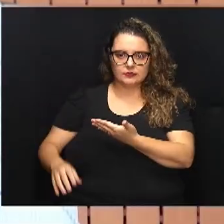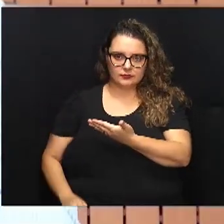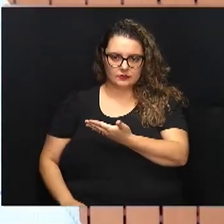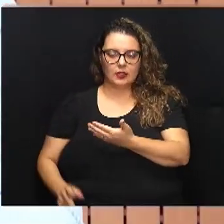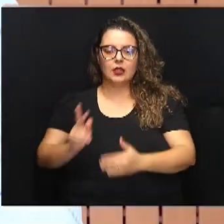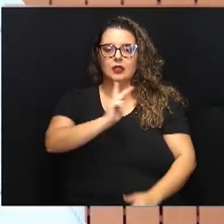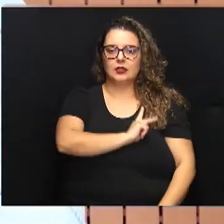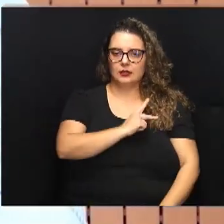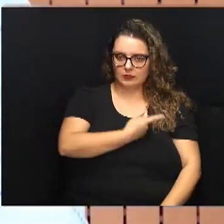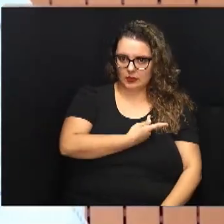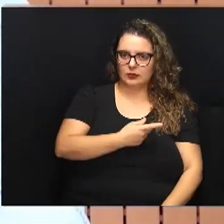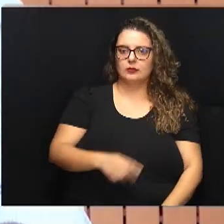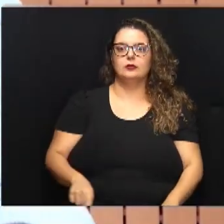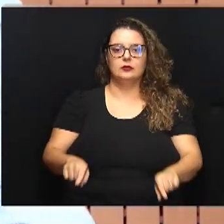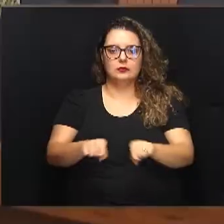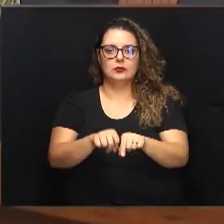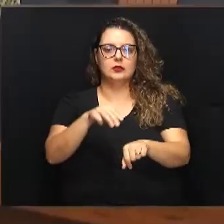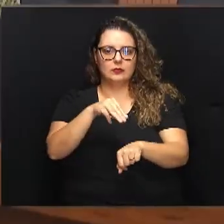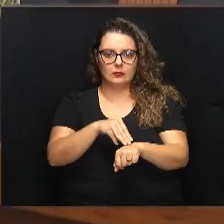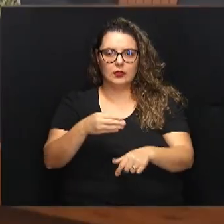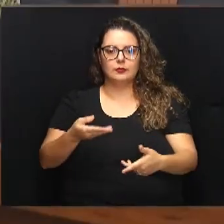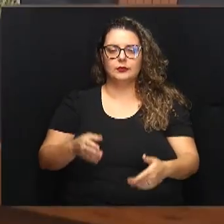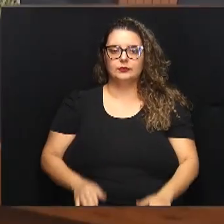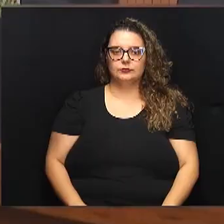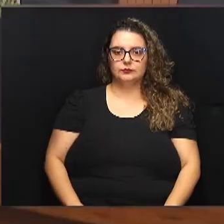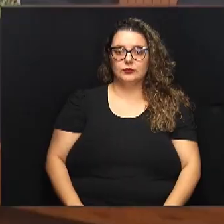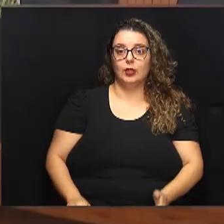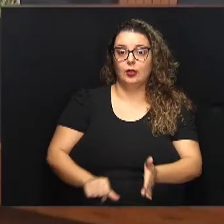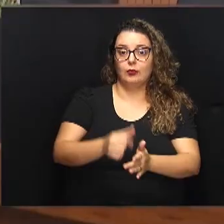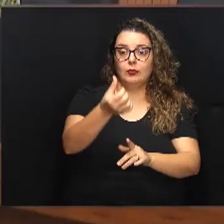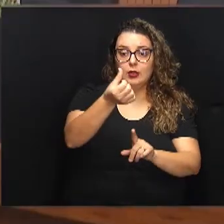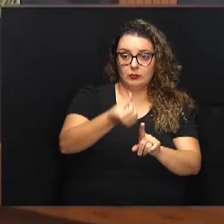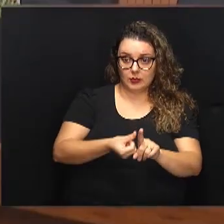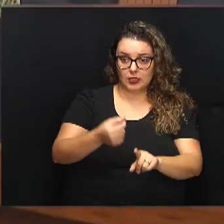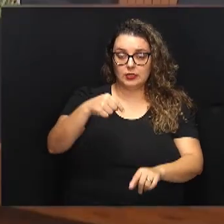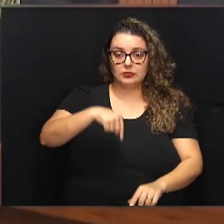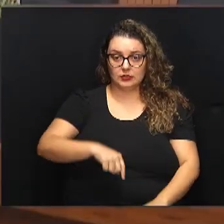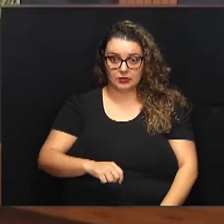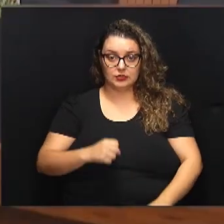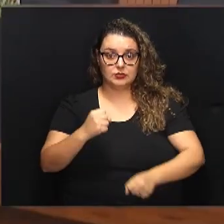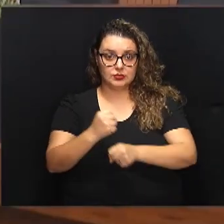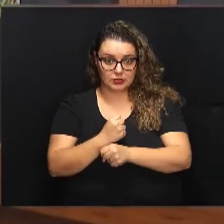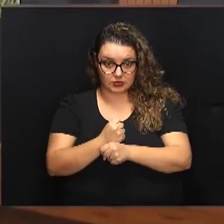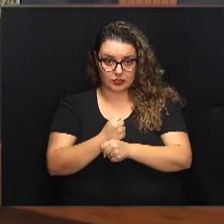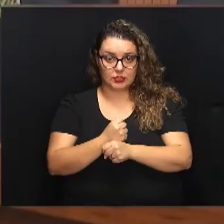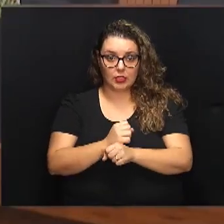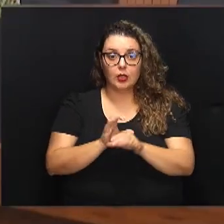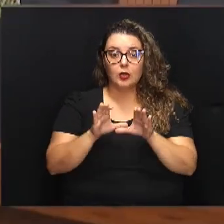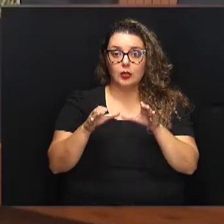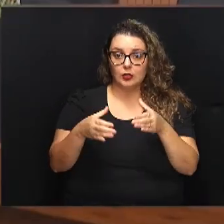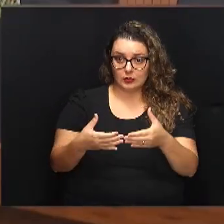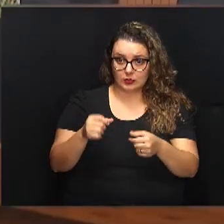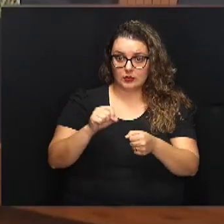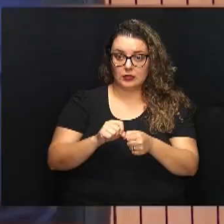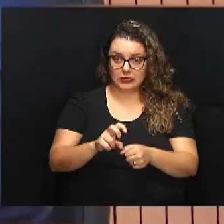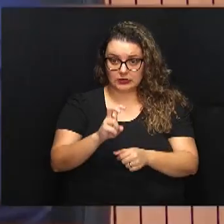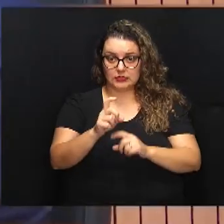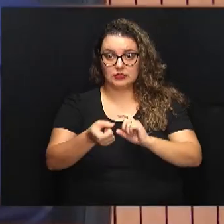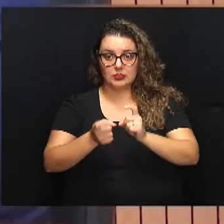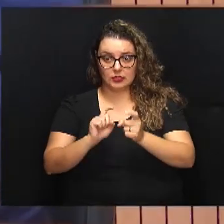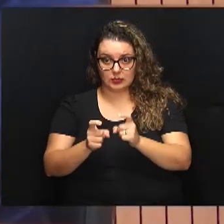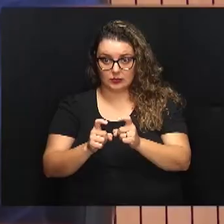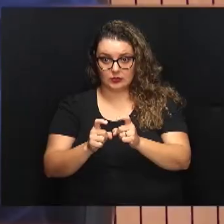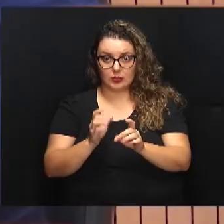Paulo Haddad como membros. Durante o primeiro semestre deste ano, o grupo realizou 5 reuniões.